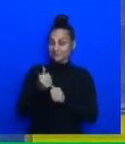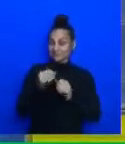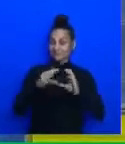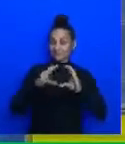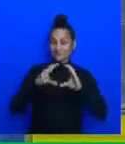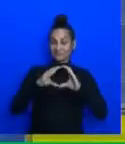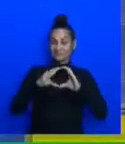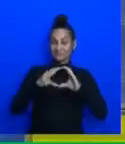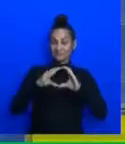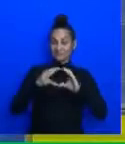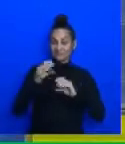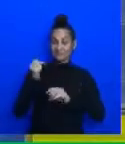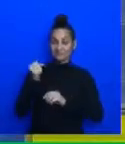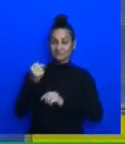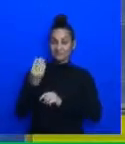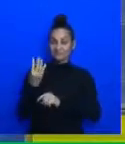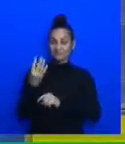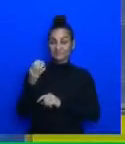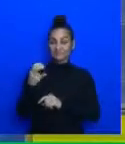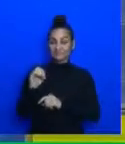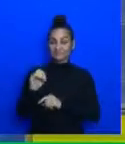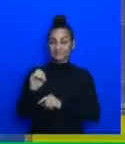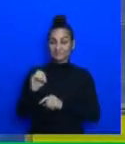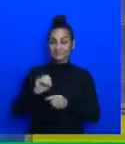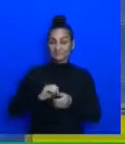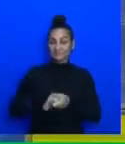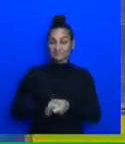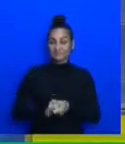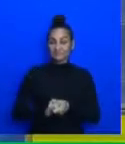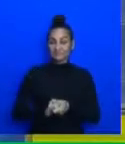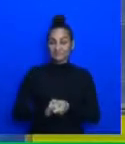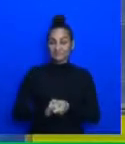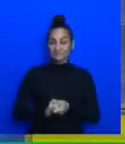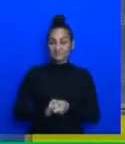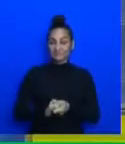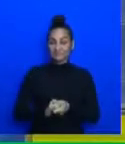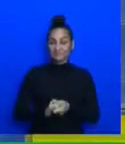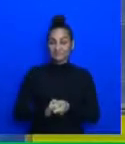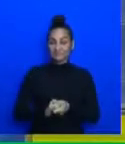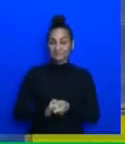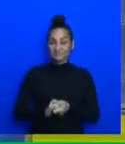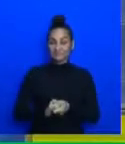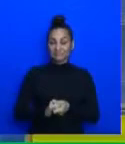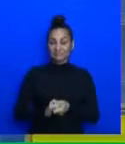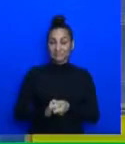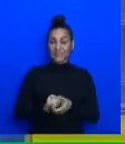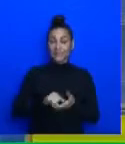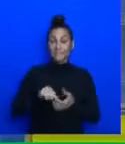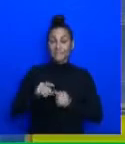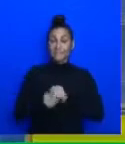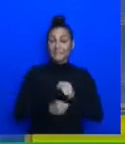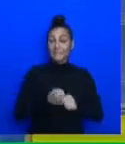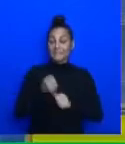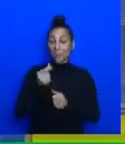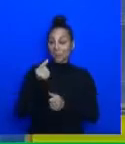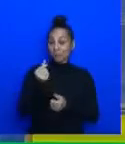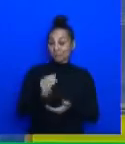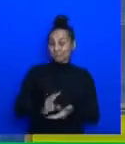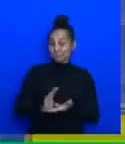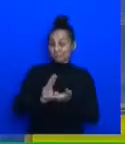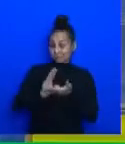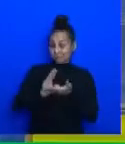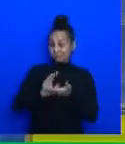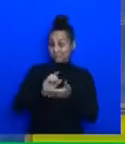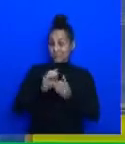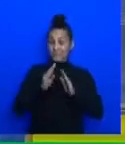bola branca número 40 Branca 40 mega da com o maior prêmio das